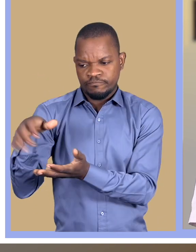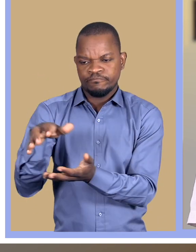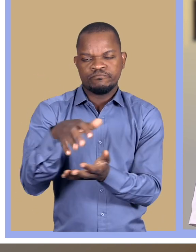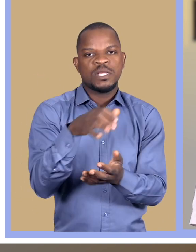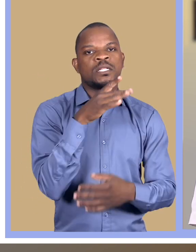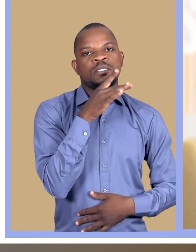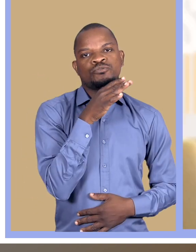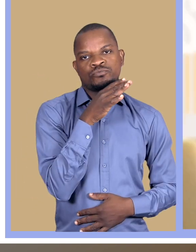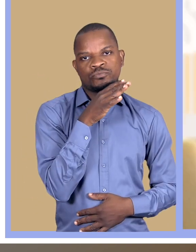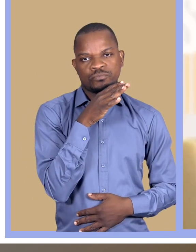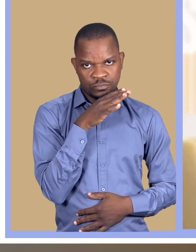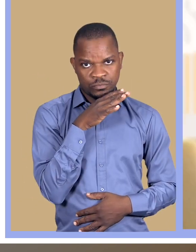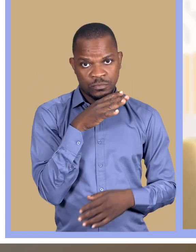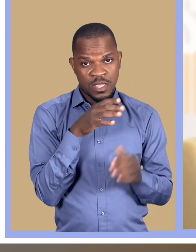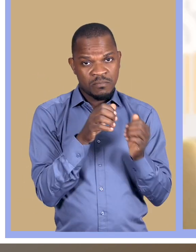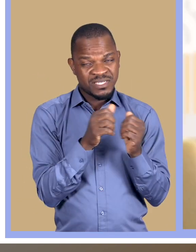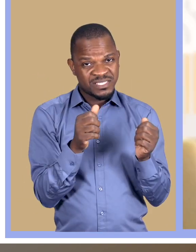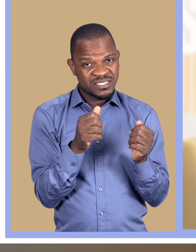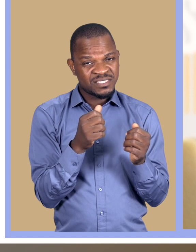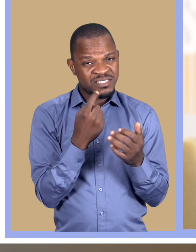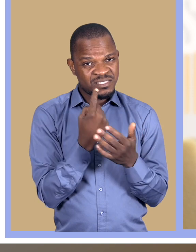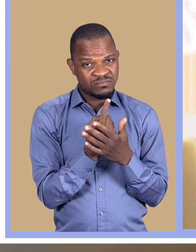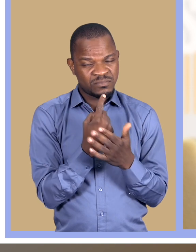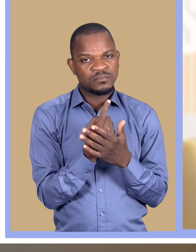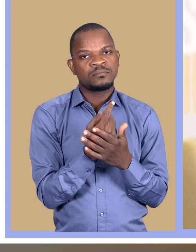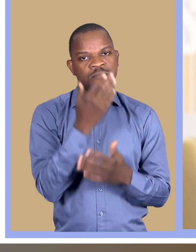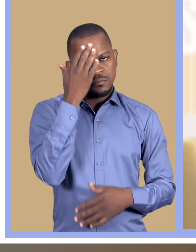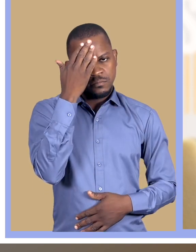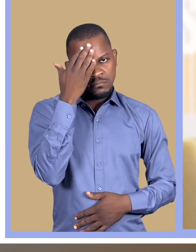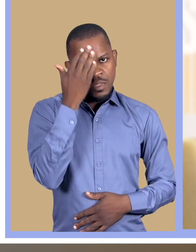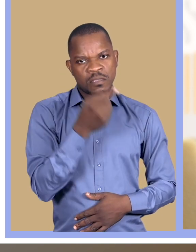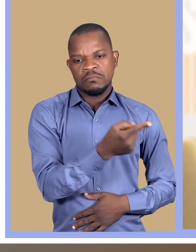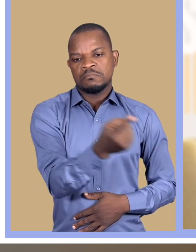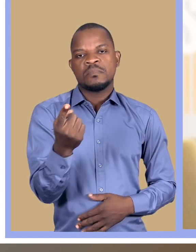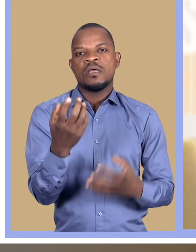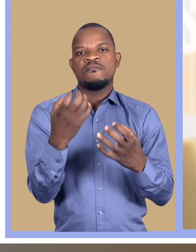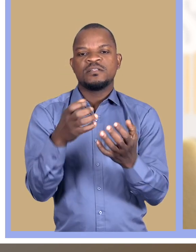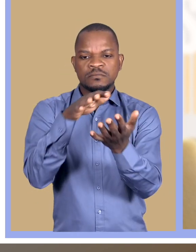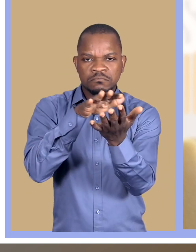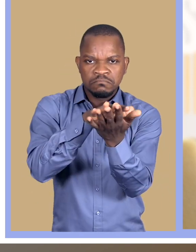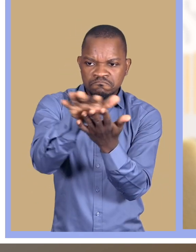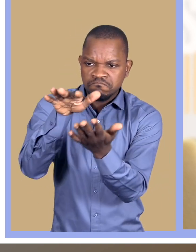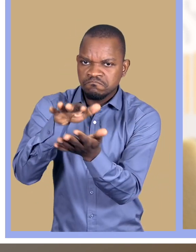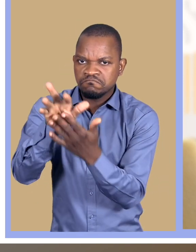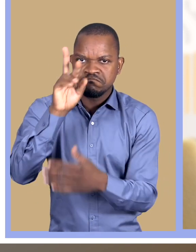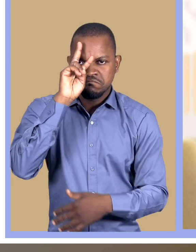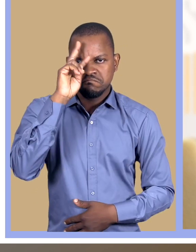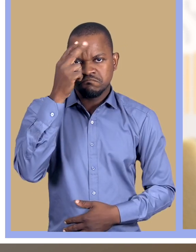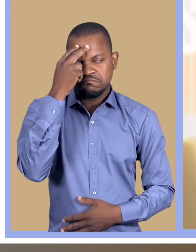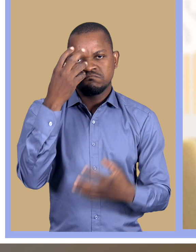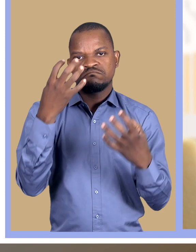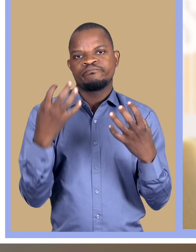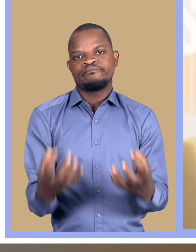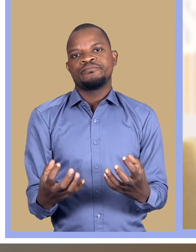nosso conceito mostra um pouco dessa falta de consciencialização. Esta falta de educação ambiental que está